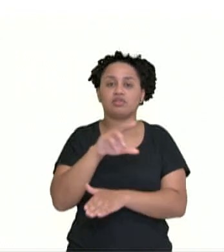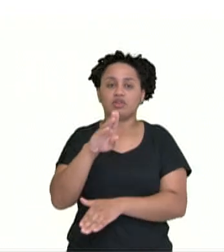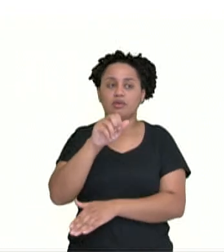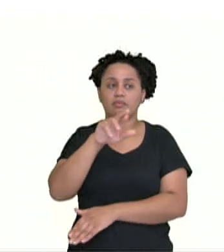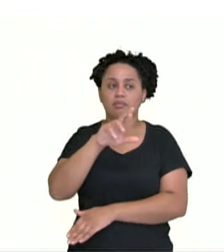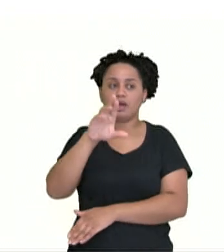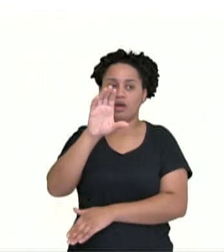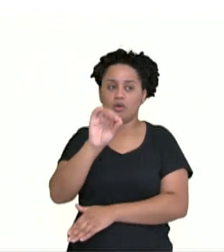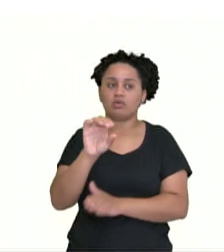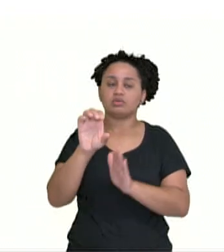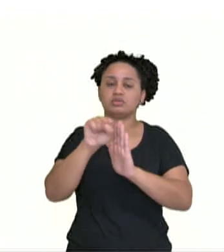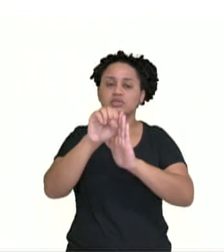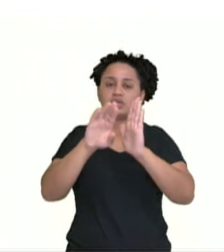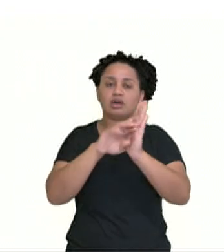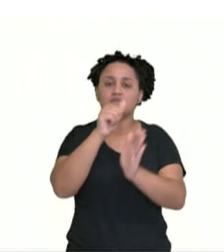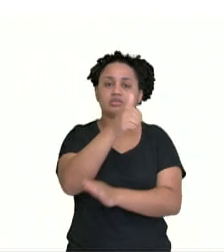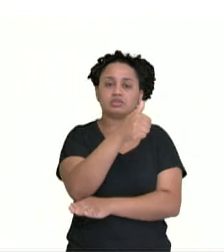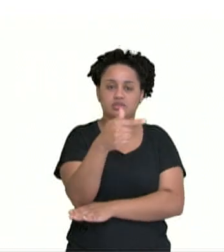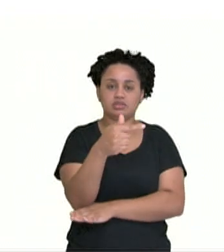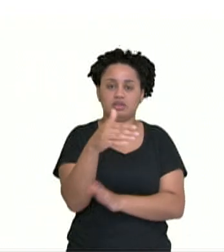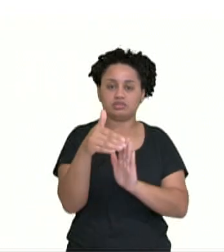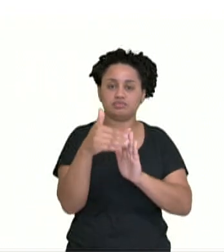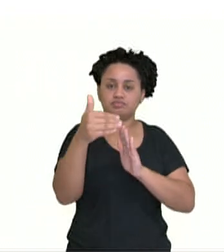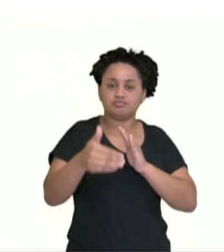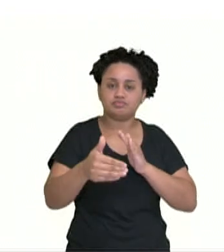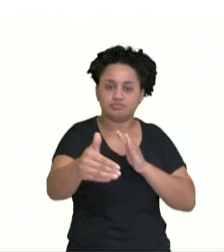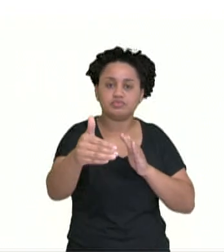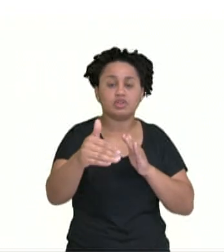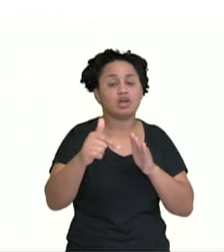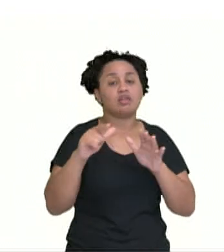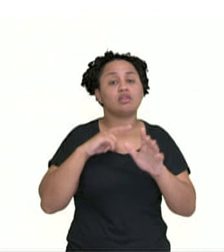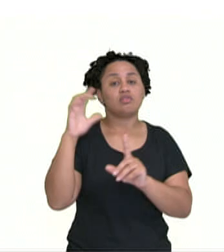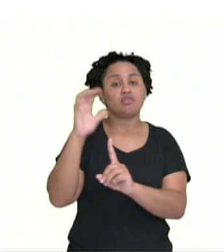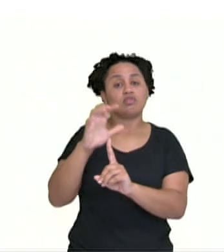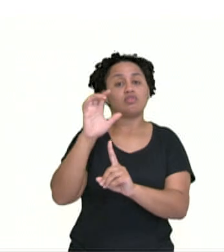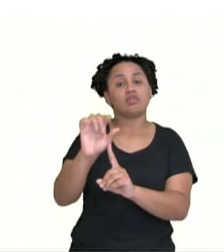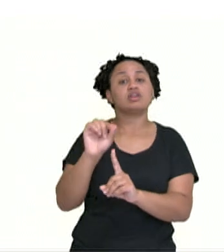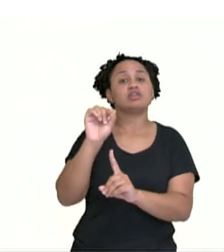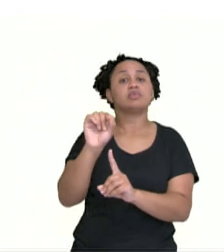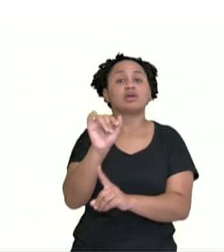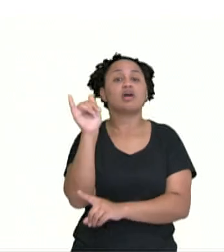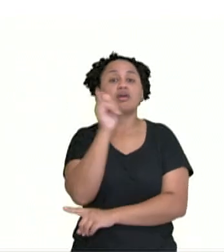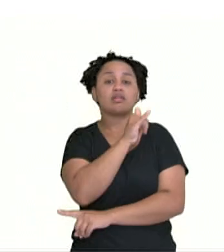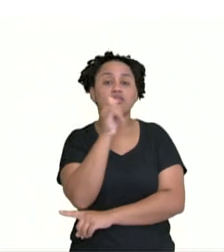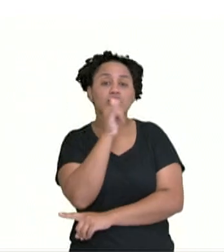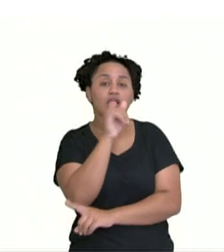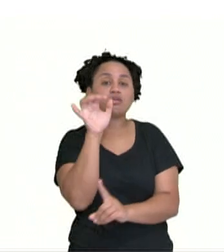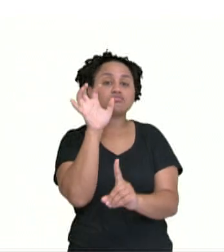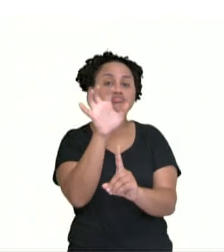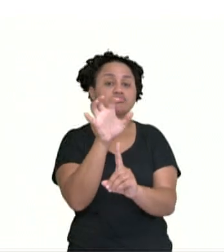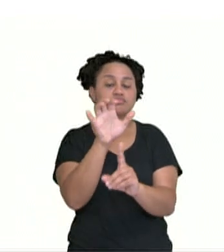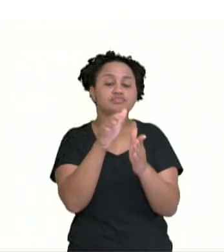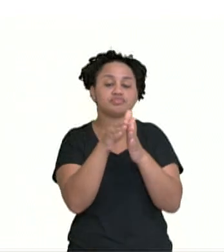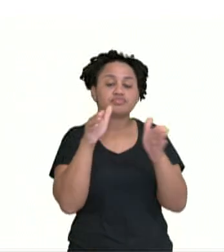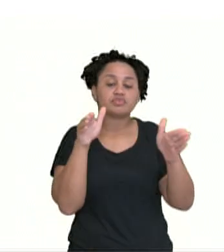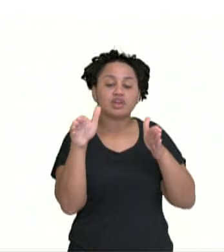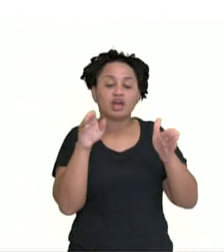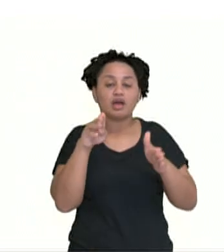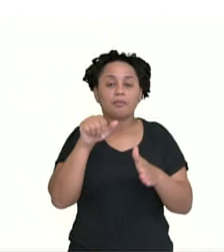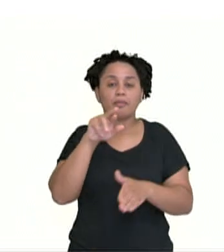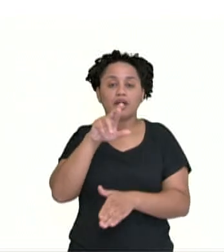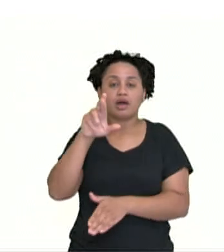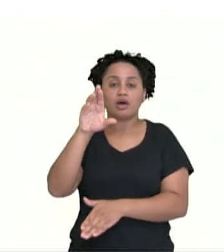metade do século XVII e foi bastante influenciada pelos italianos. É no período barroco que